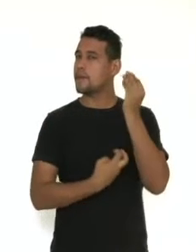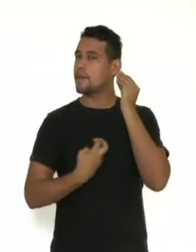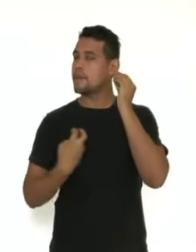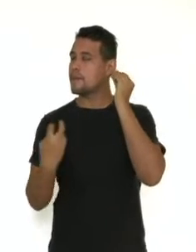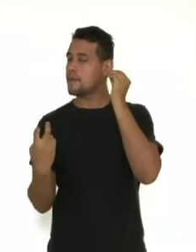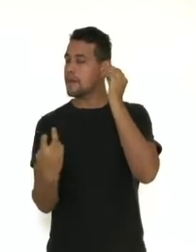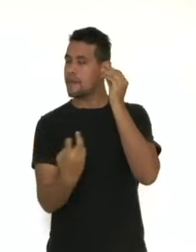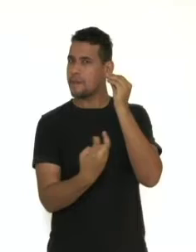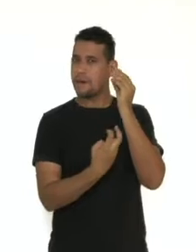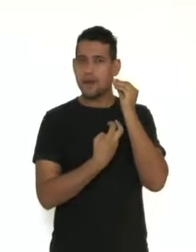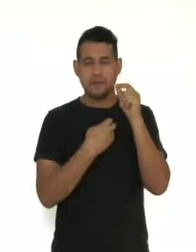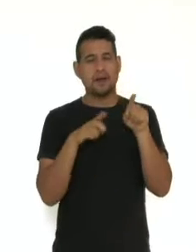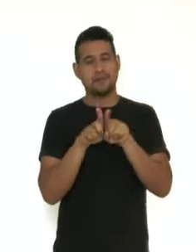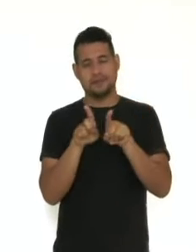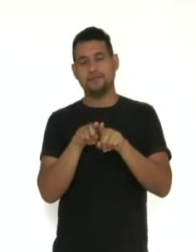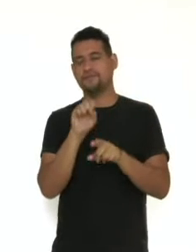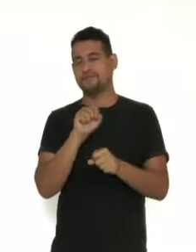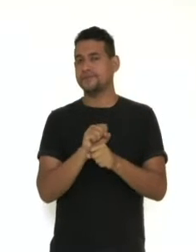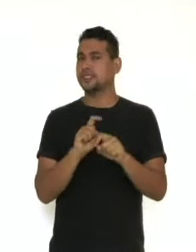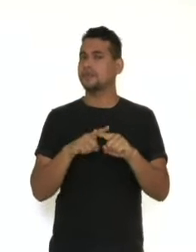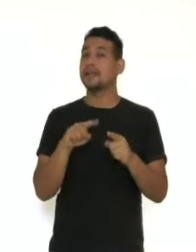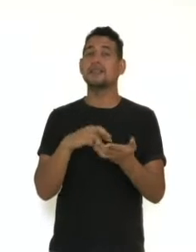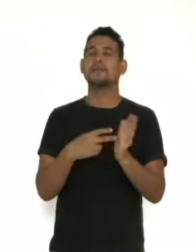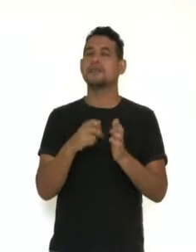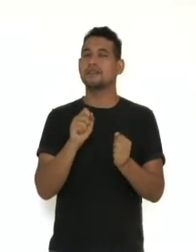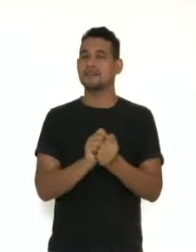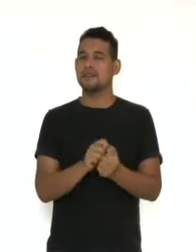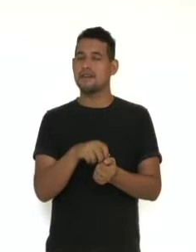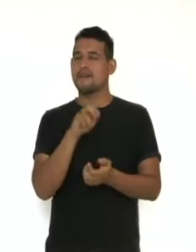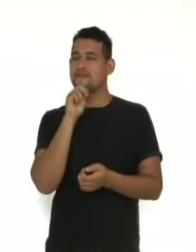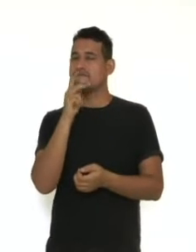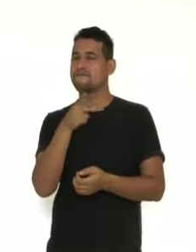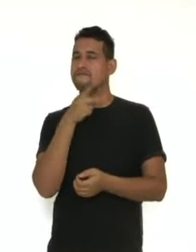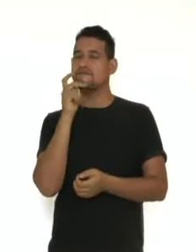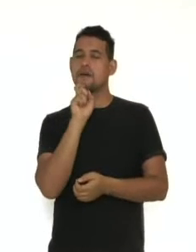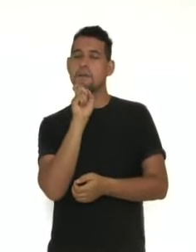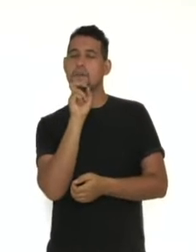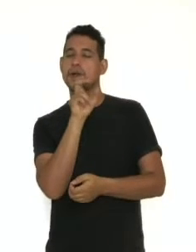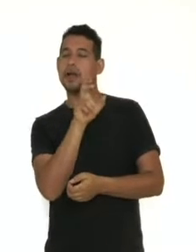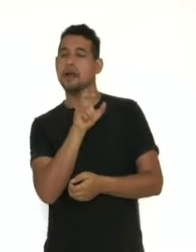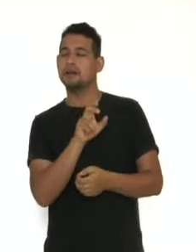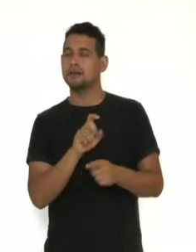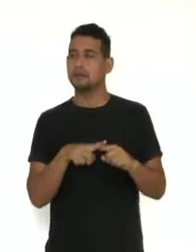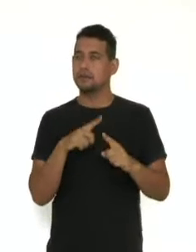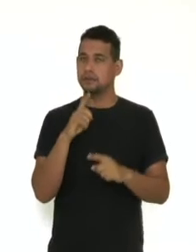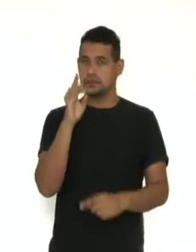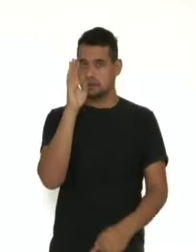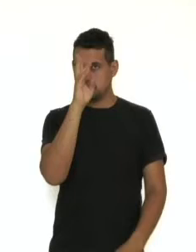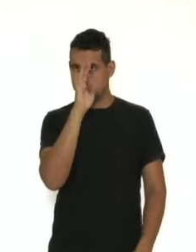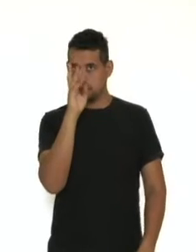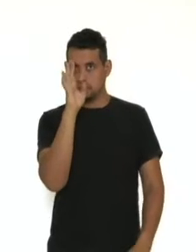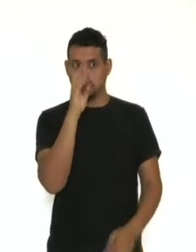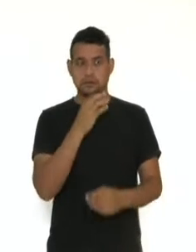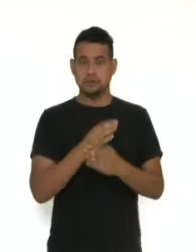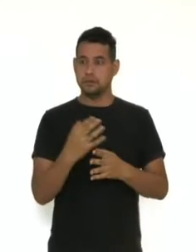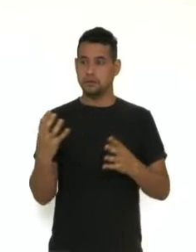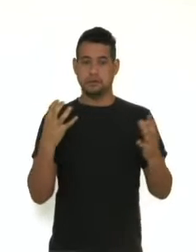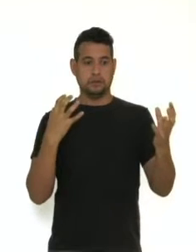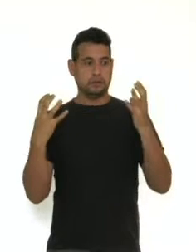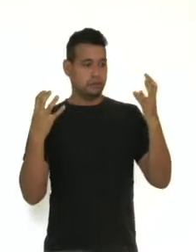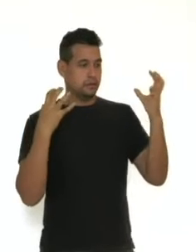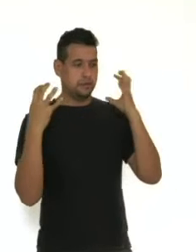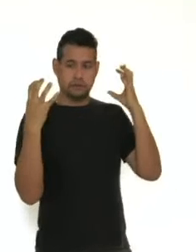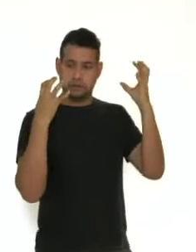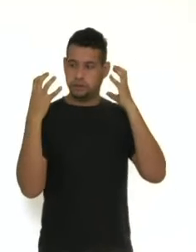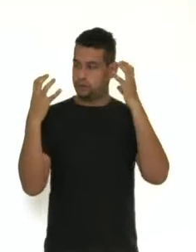estalar os ossos num espasmo e pingou-lhe o veneno na boca. Ele ficou atordoado e subjugado,